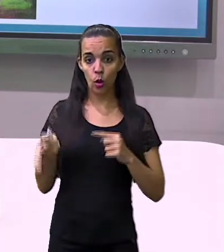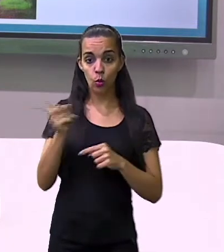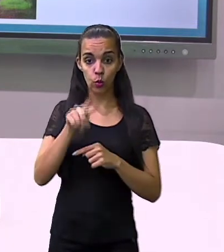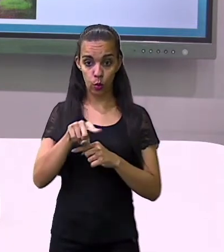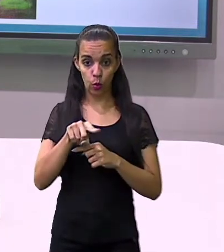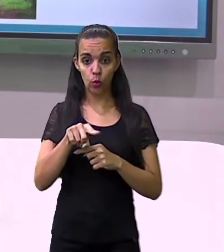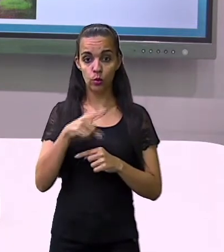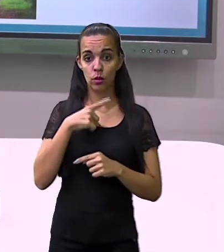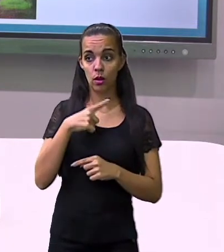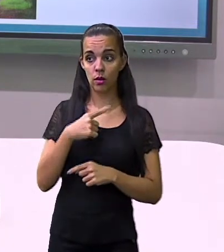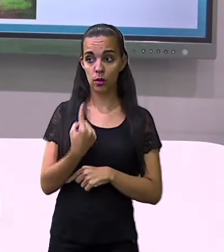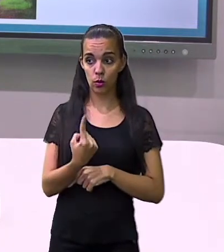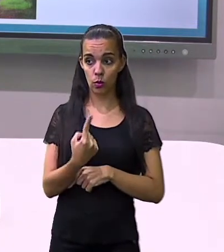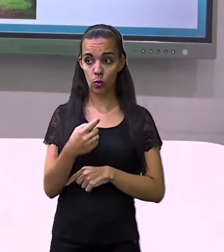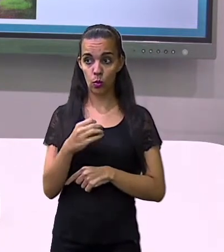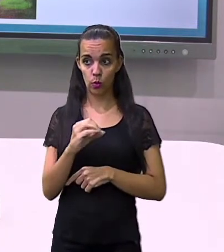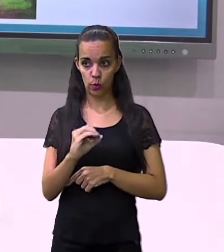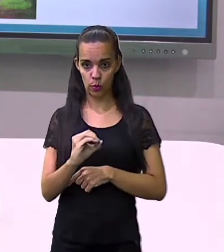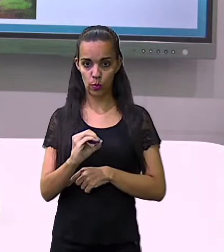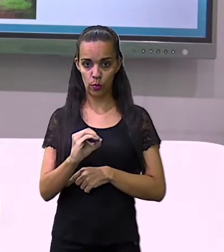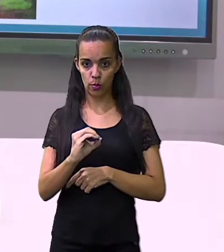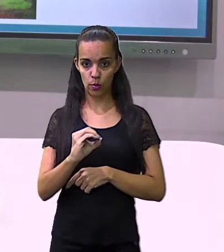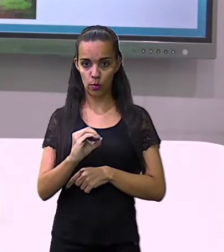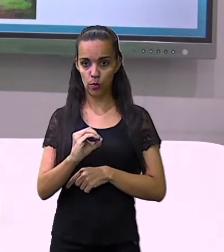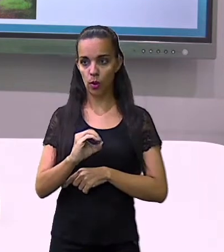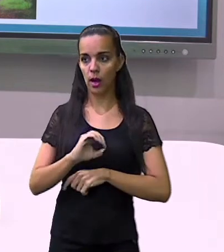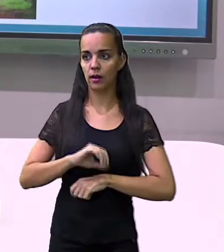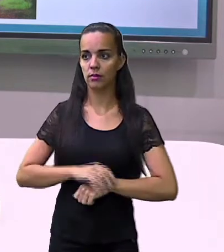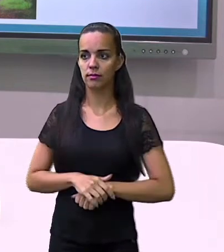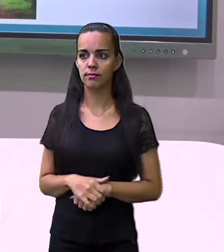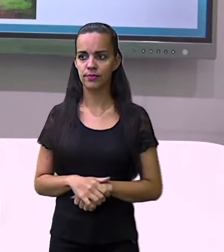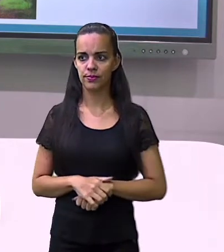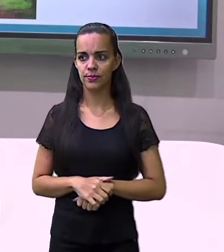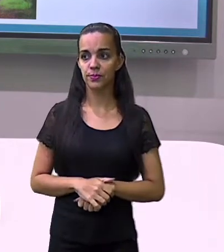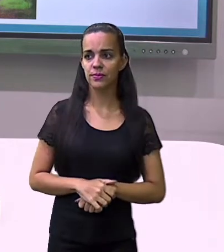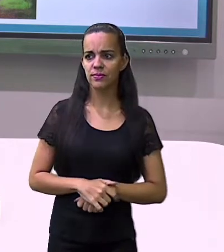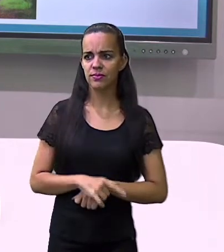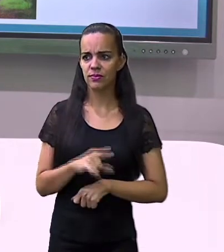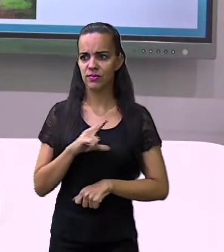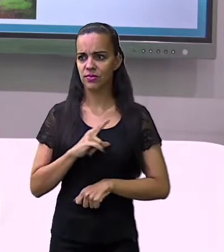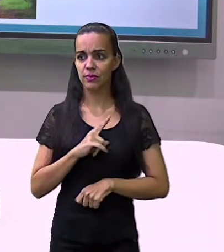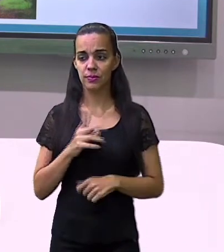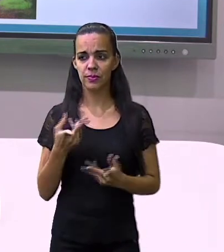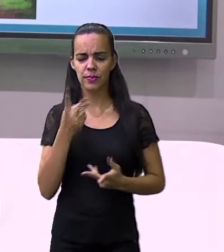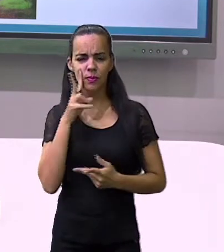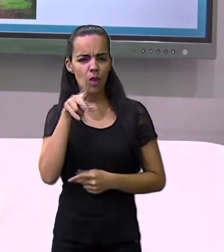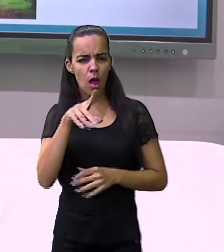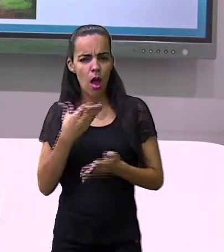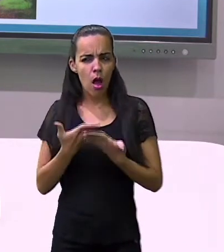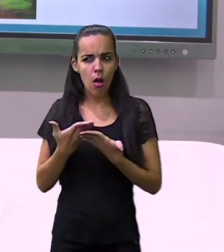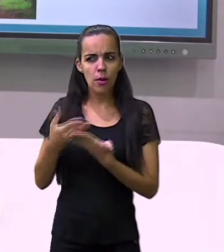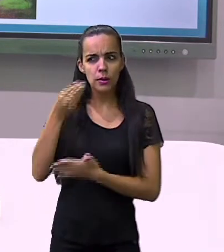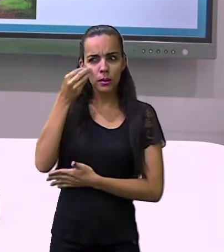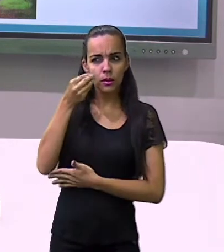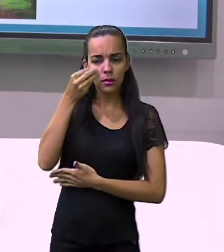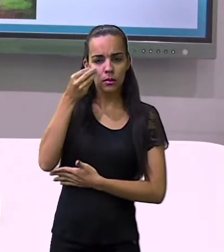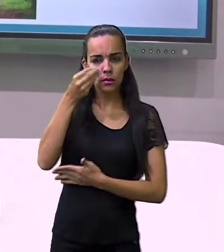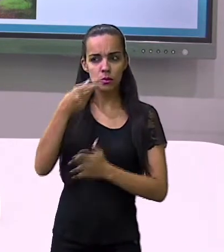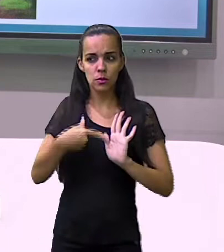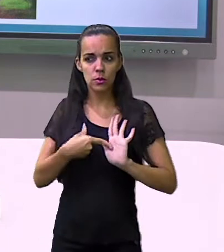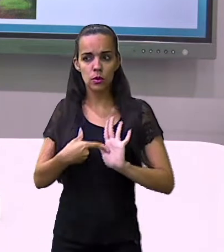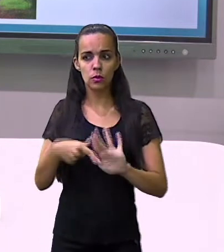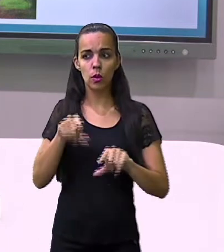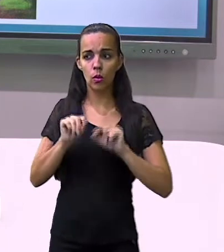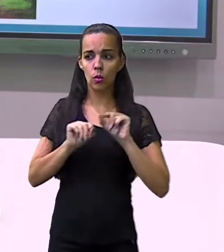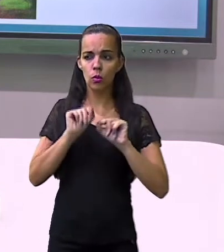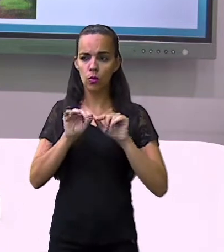outro lado, eu fiz apenas um furo. Na nossa aula de experiência, nós vamos mostrar